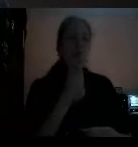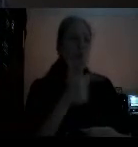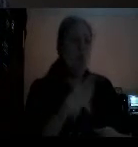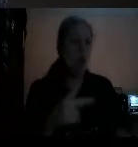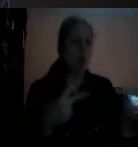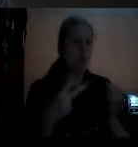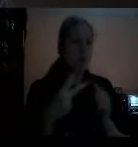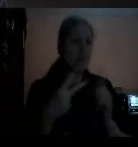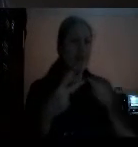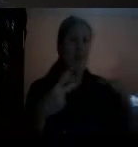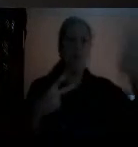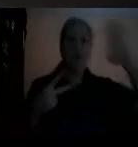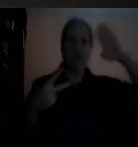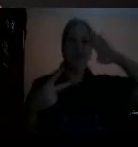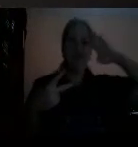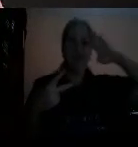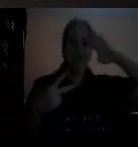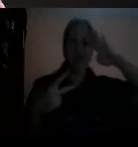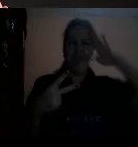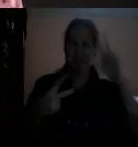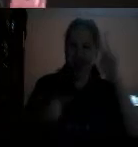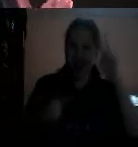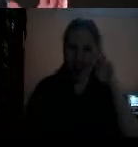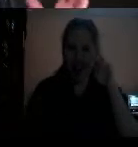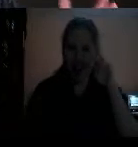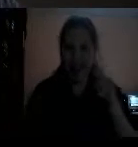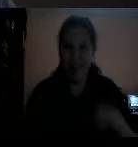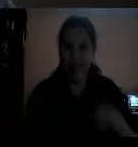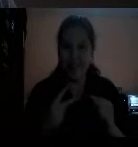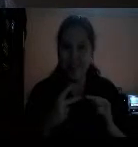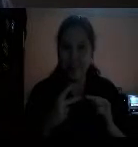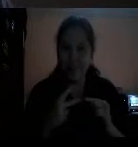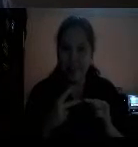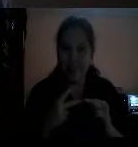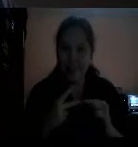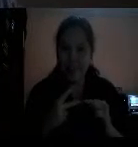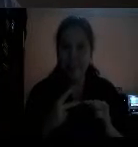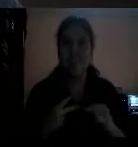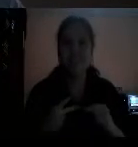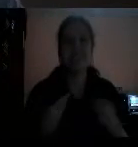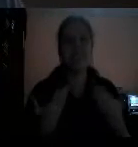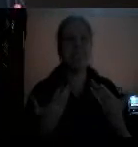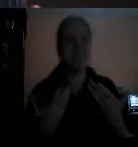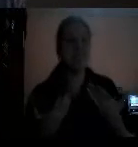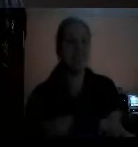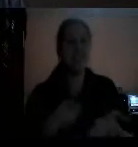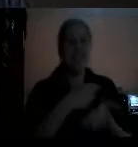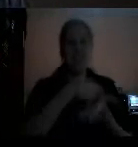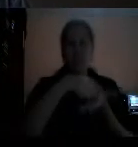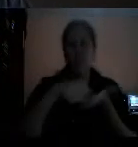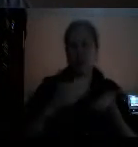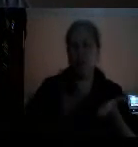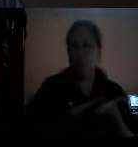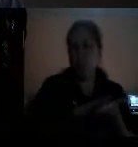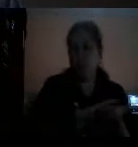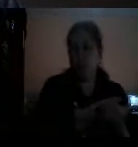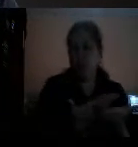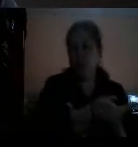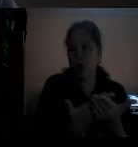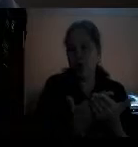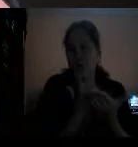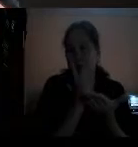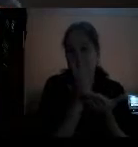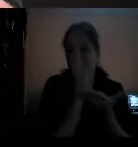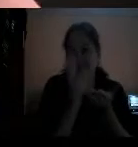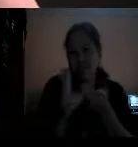que escreve mais ou menos no mesmo período do Mackinder. Tá? Mais ou menos ali no mesmo período. Olha, ele